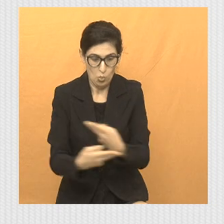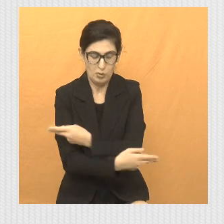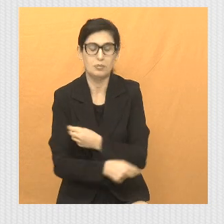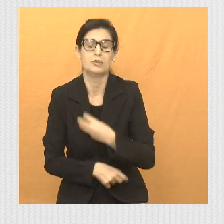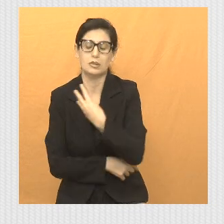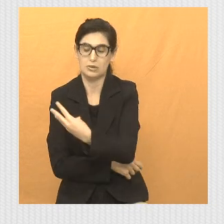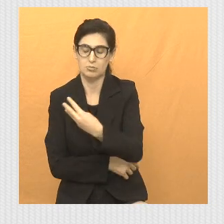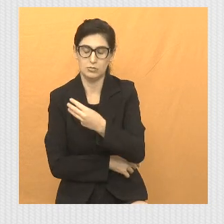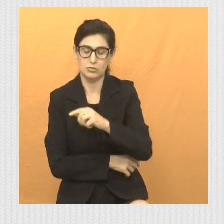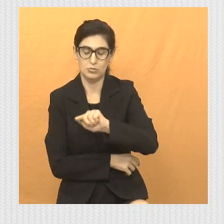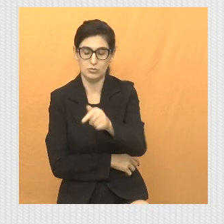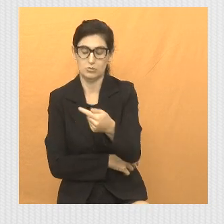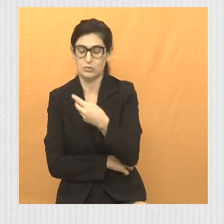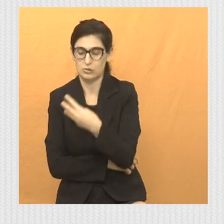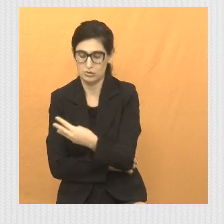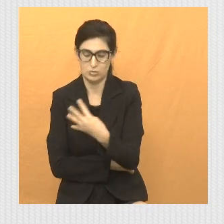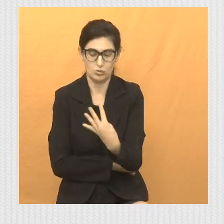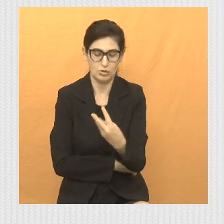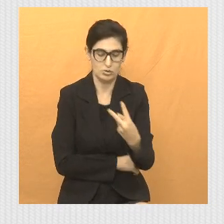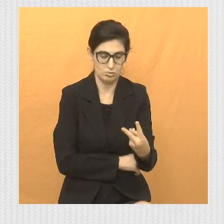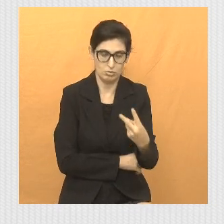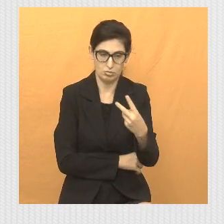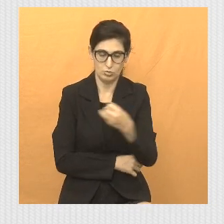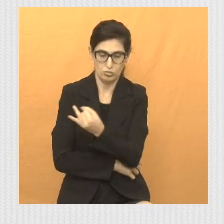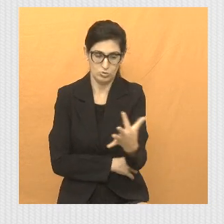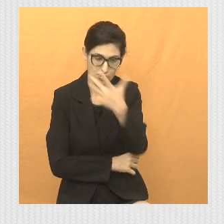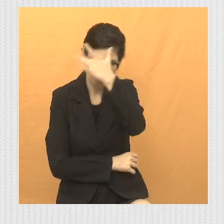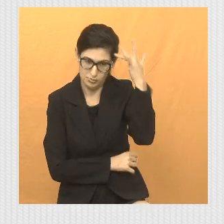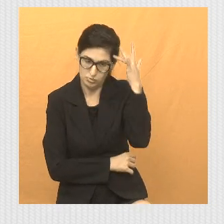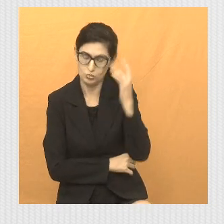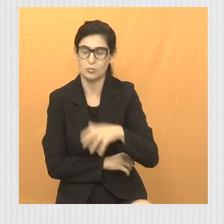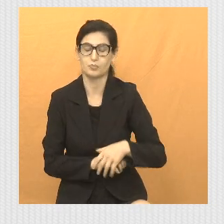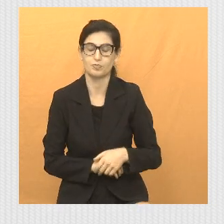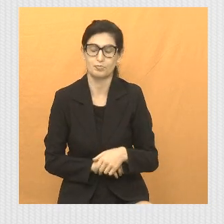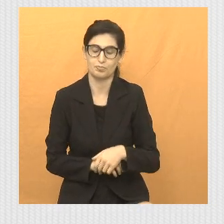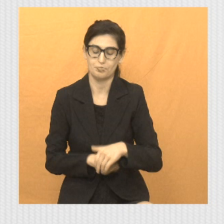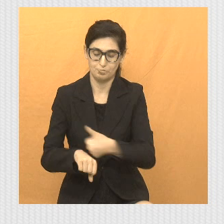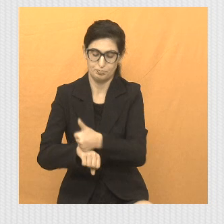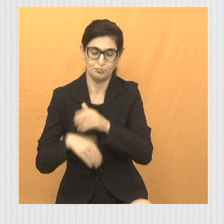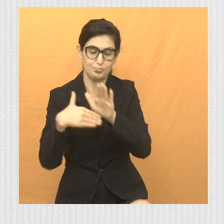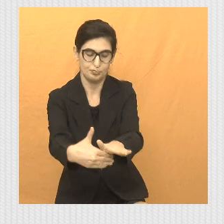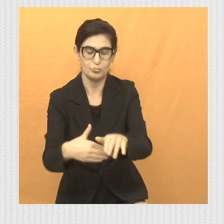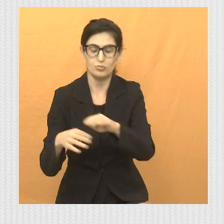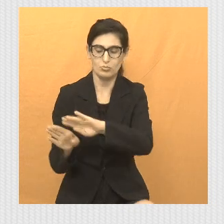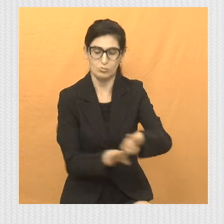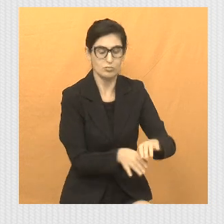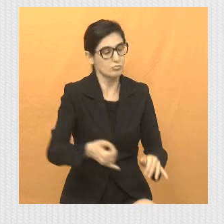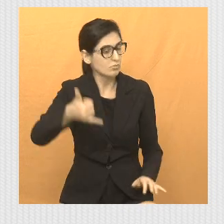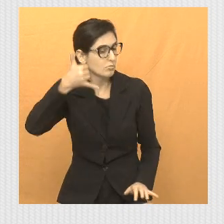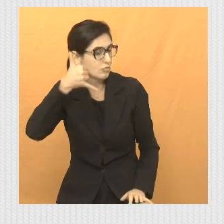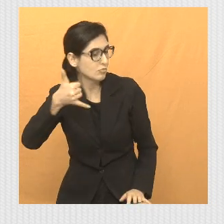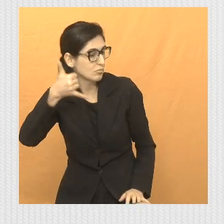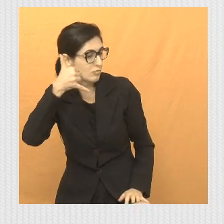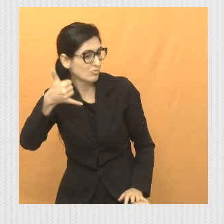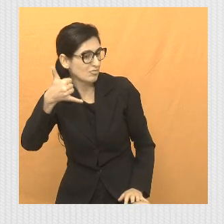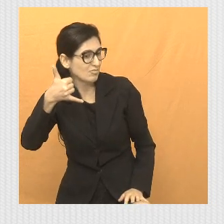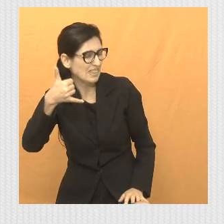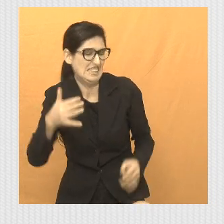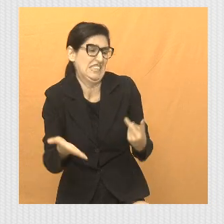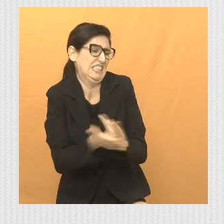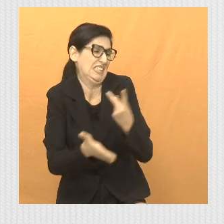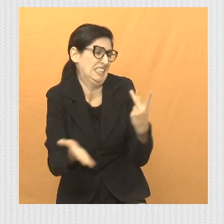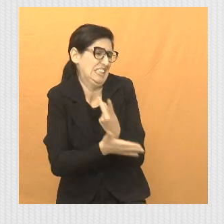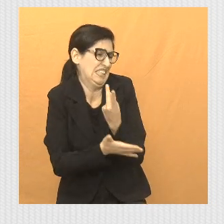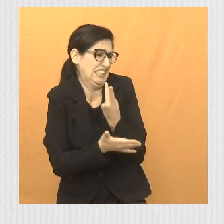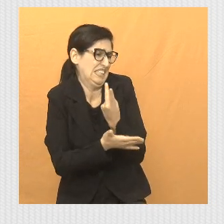3.942 atendimentos. Número de chamadas total regional. Considerando as chamadas por engano, número